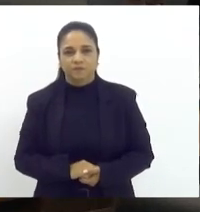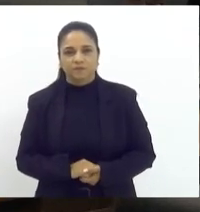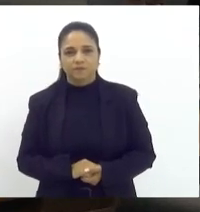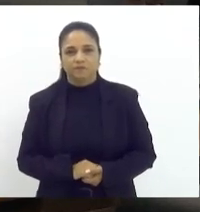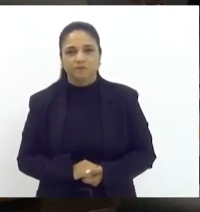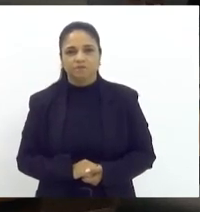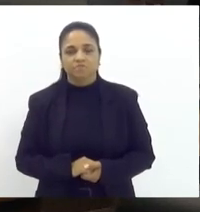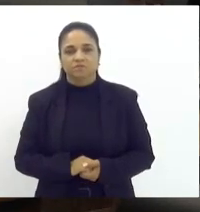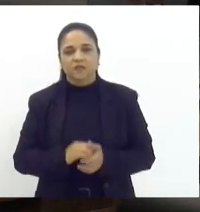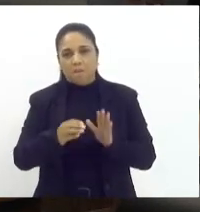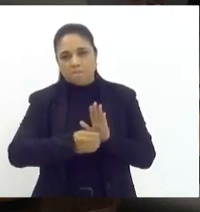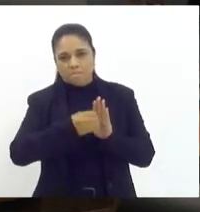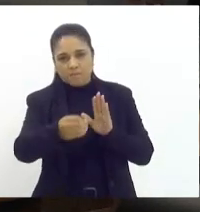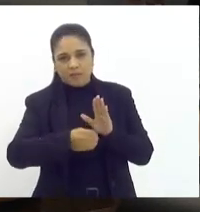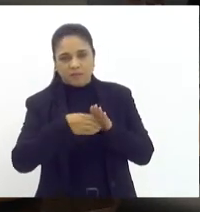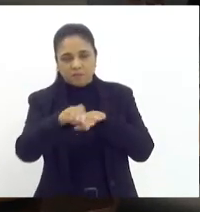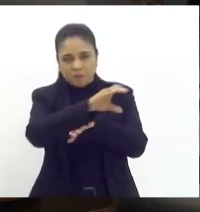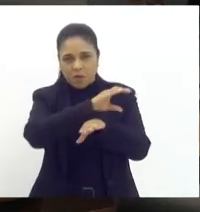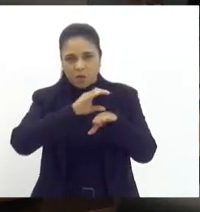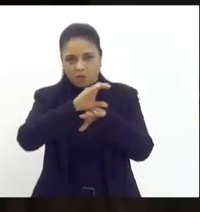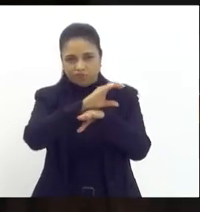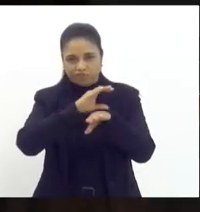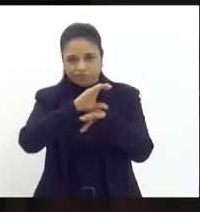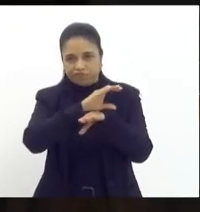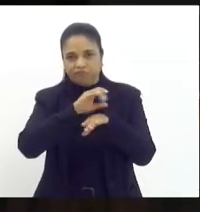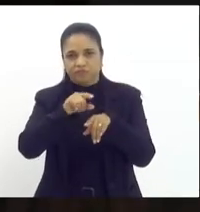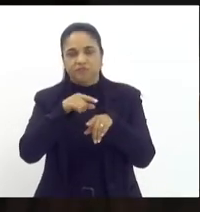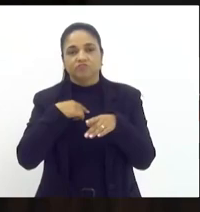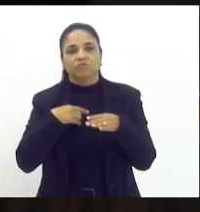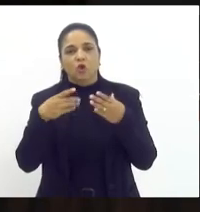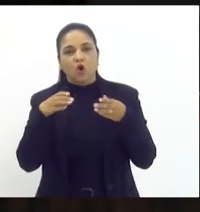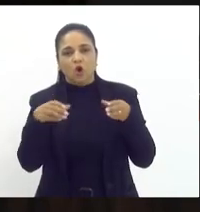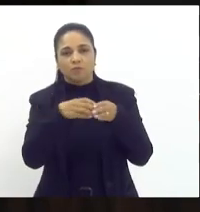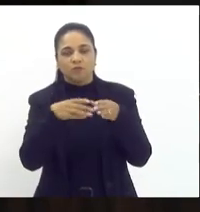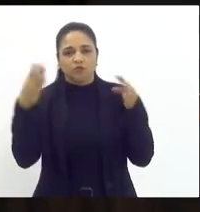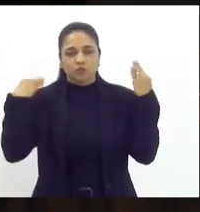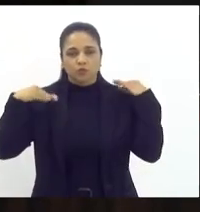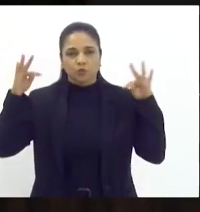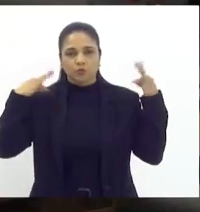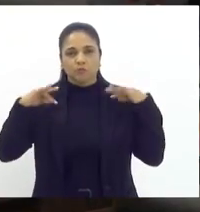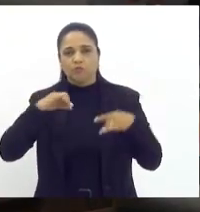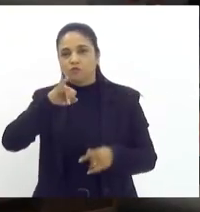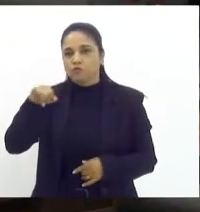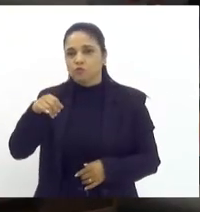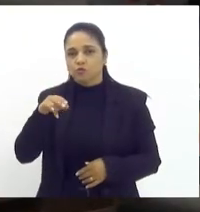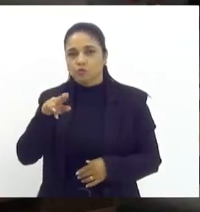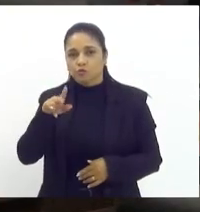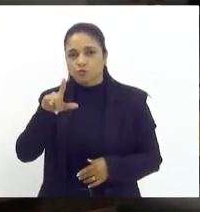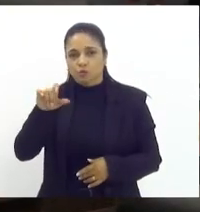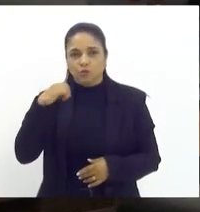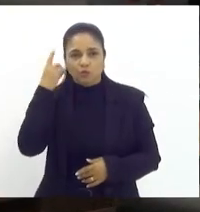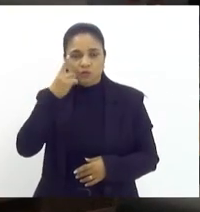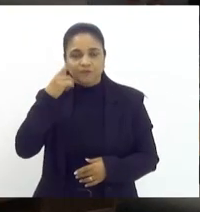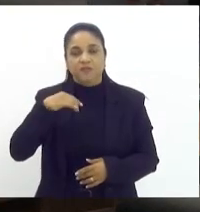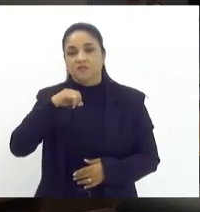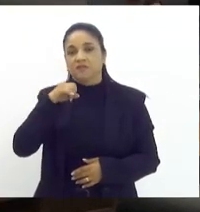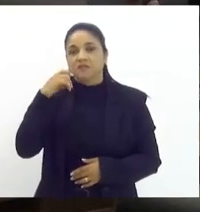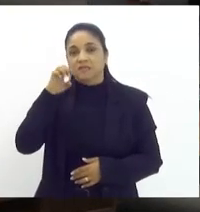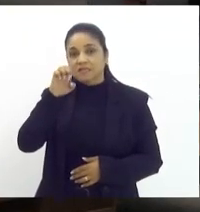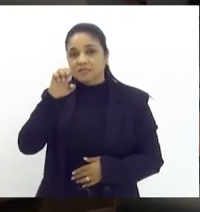parecer pela constitucionalidade pela comissão de turismo Deputado Júlio Rocha deputada Célia